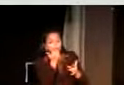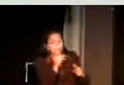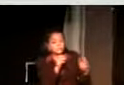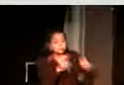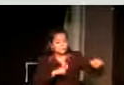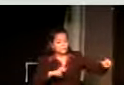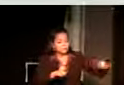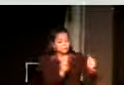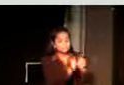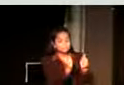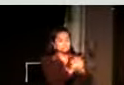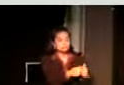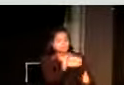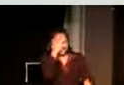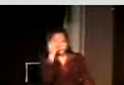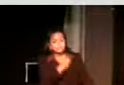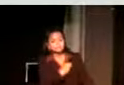100%